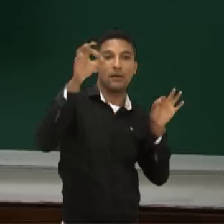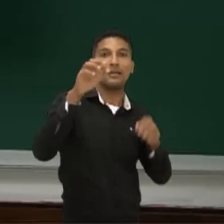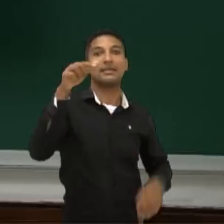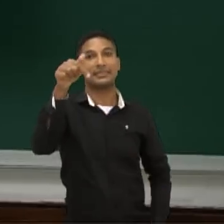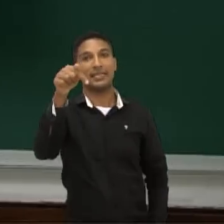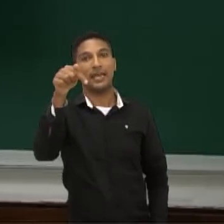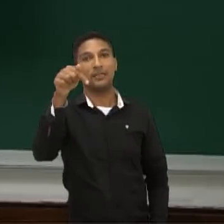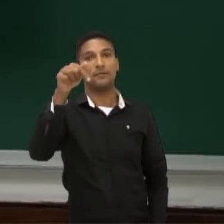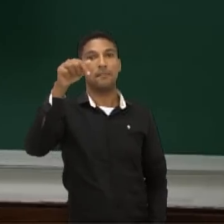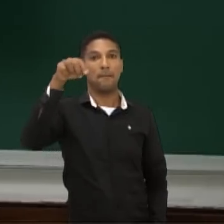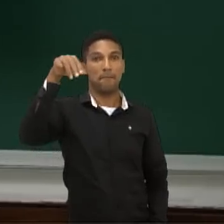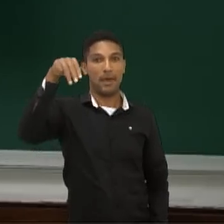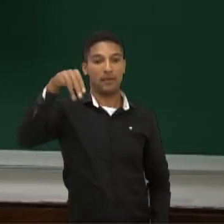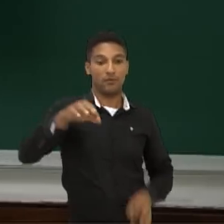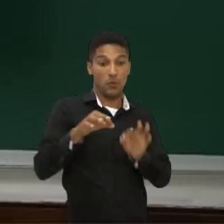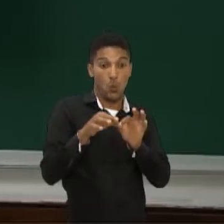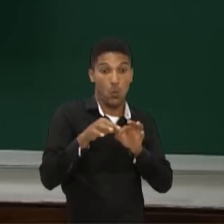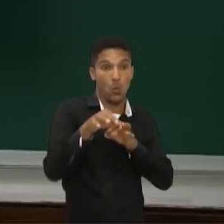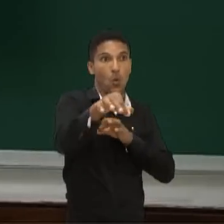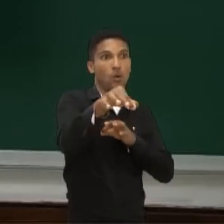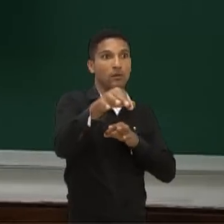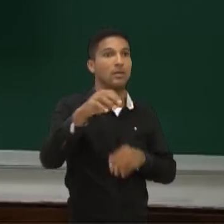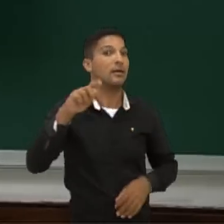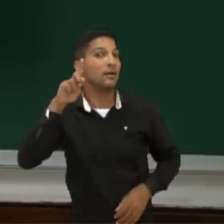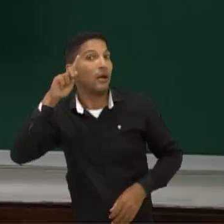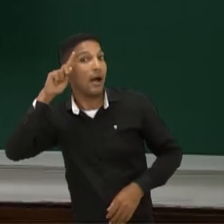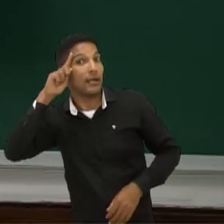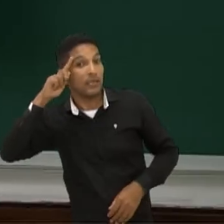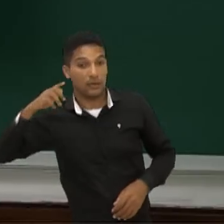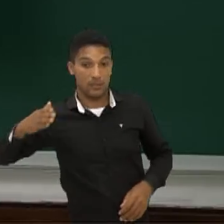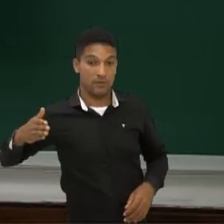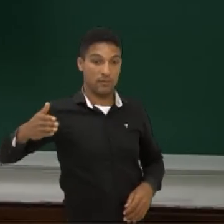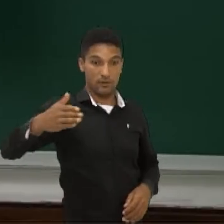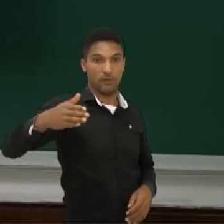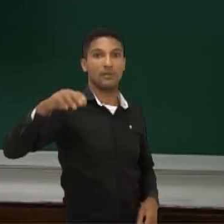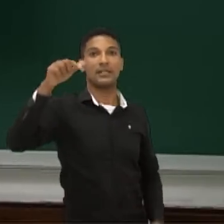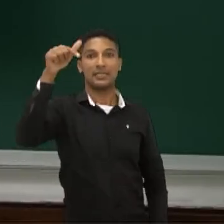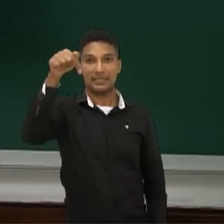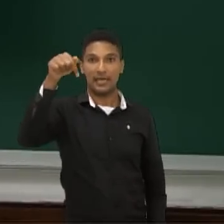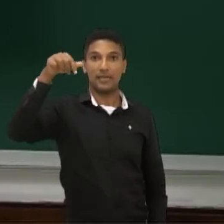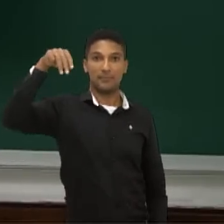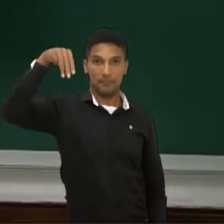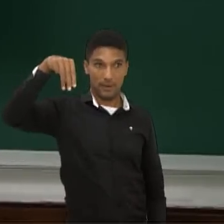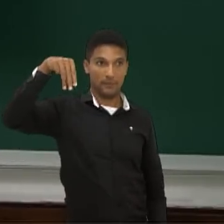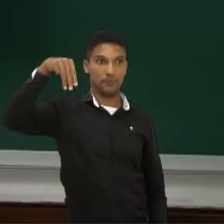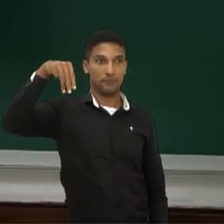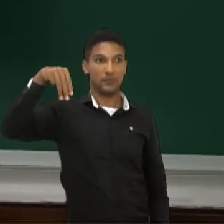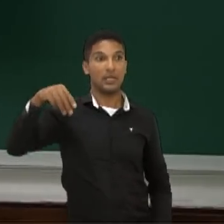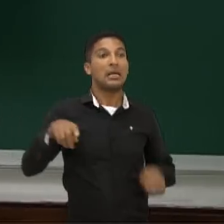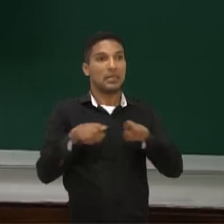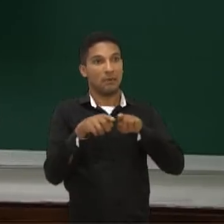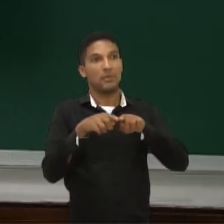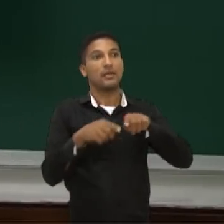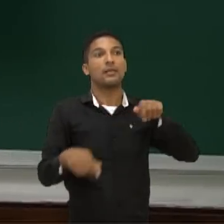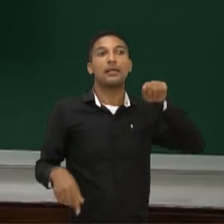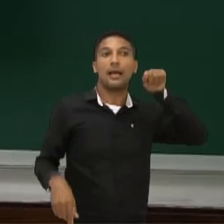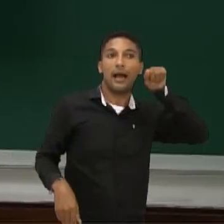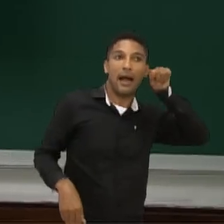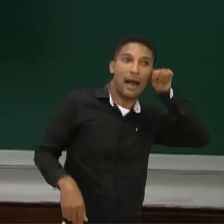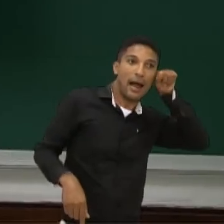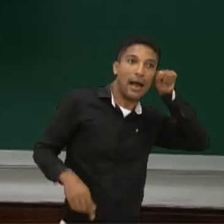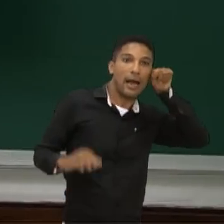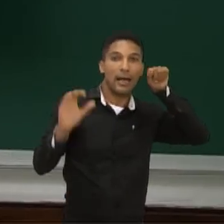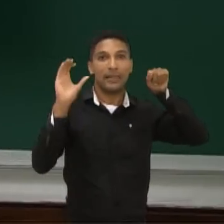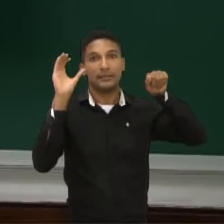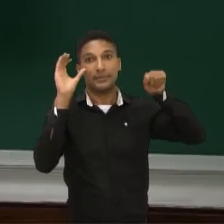até o ponto C, certo? Ele saindo do ponto A e ir para o ponto C, fica mais fácil de visualizar, não fica? Ó, ele foi de